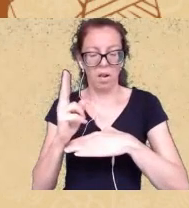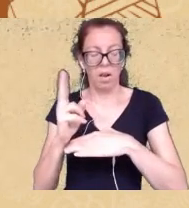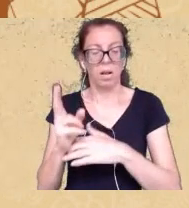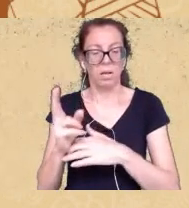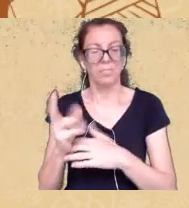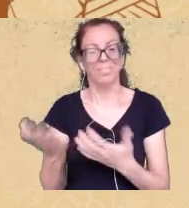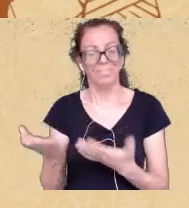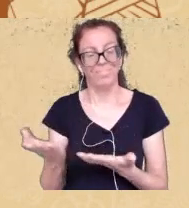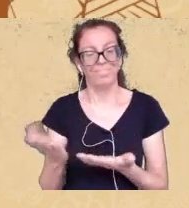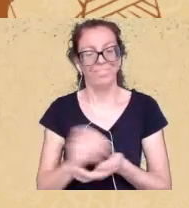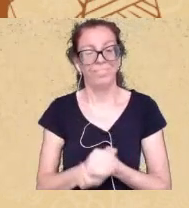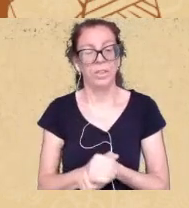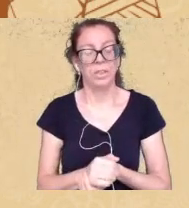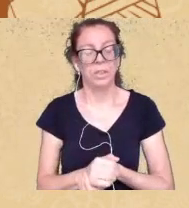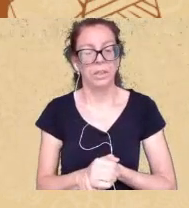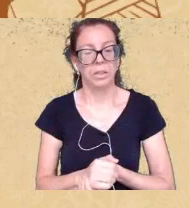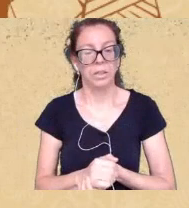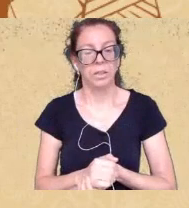porque